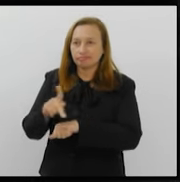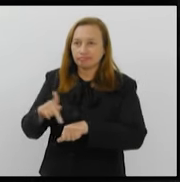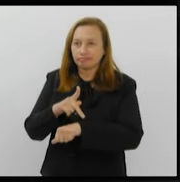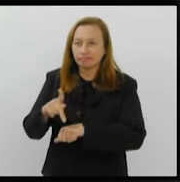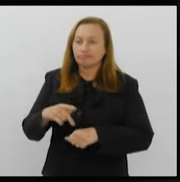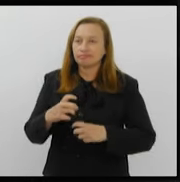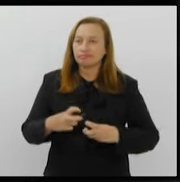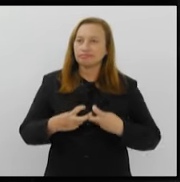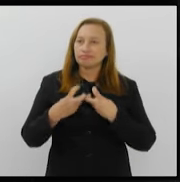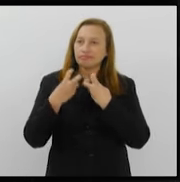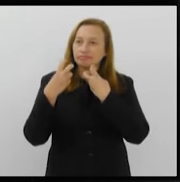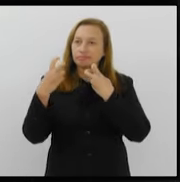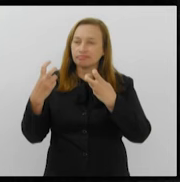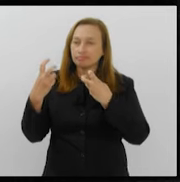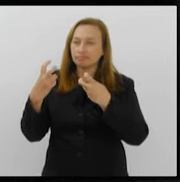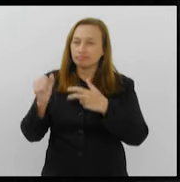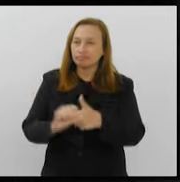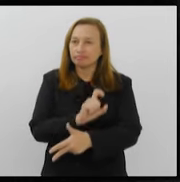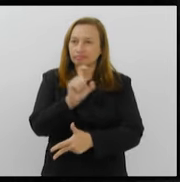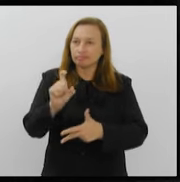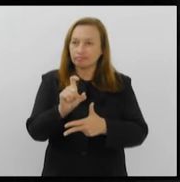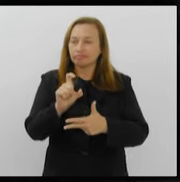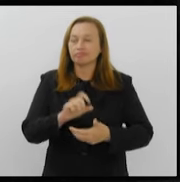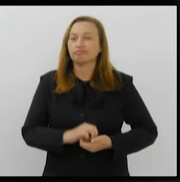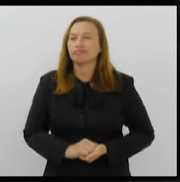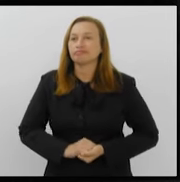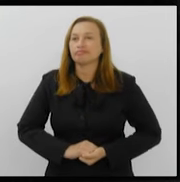Eu clamo as forças do Executivo.